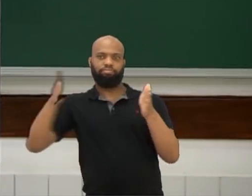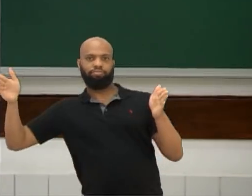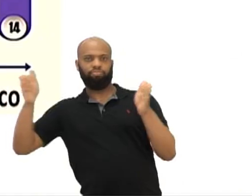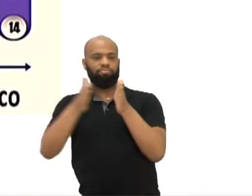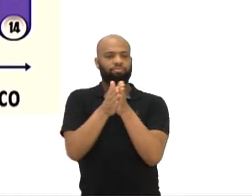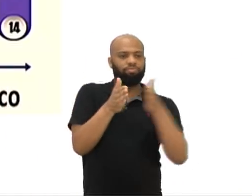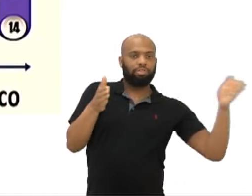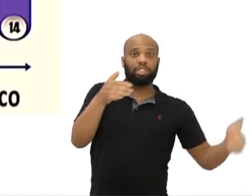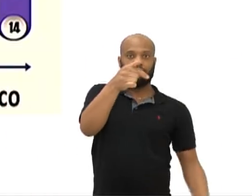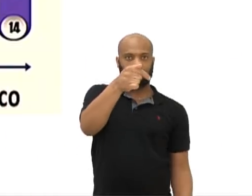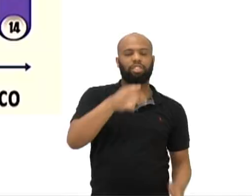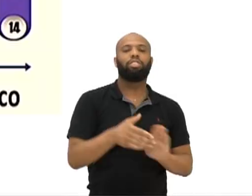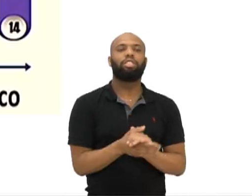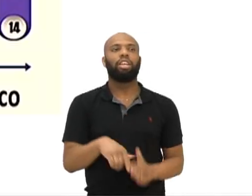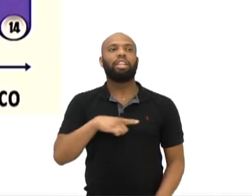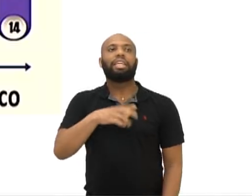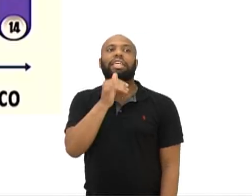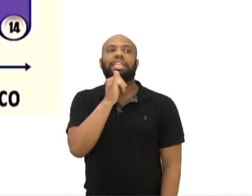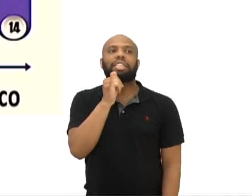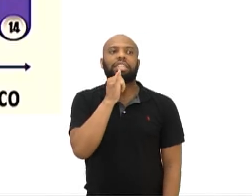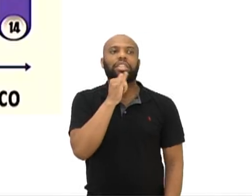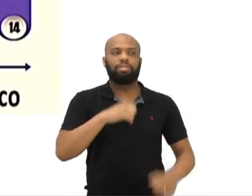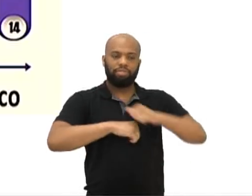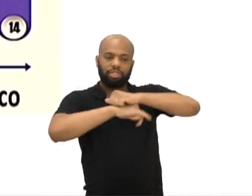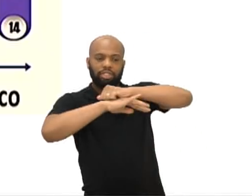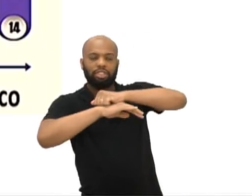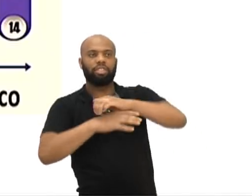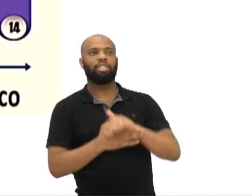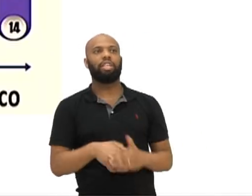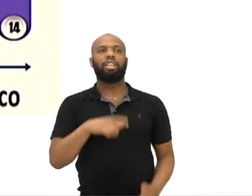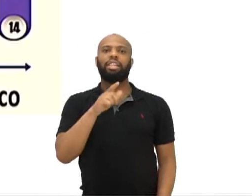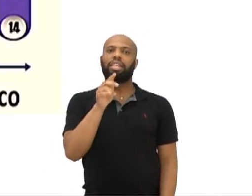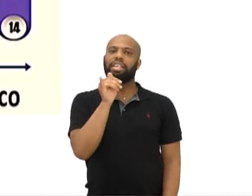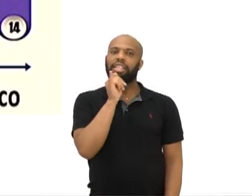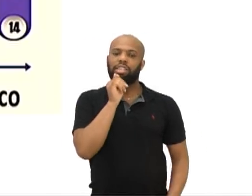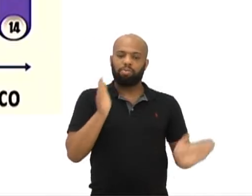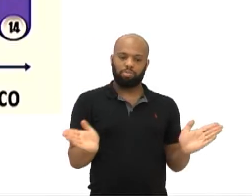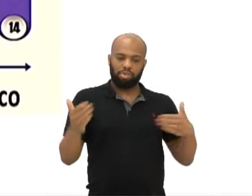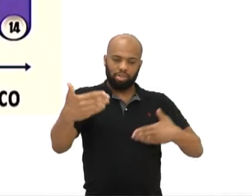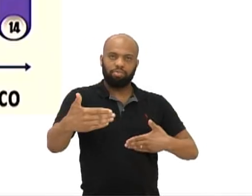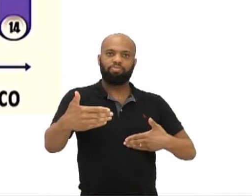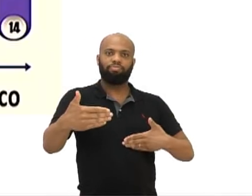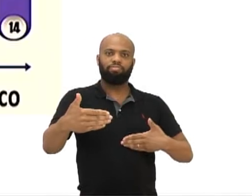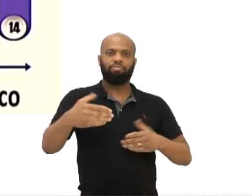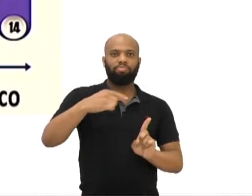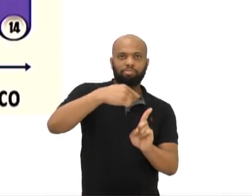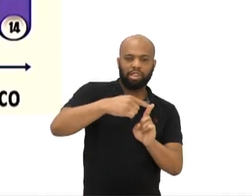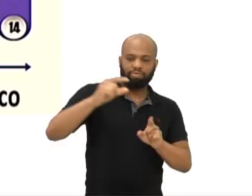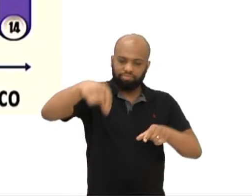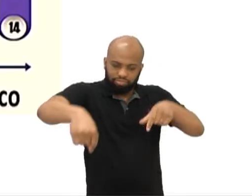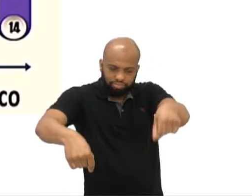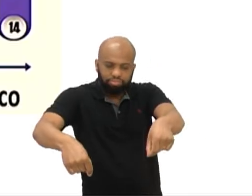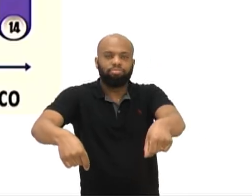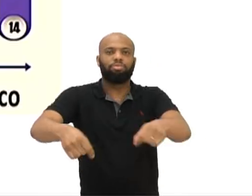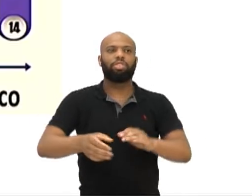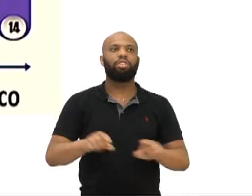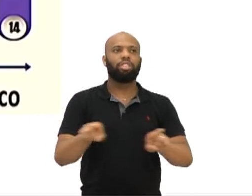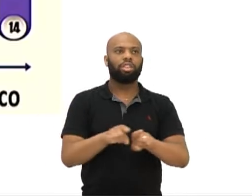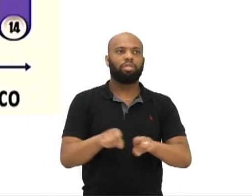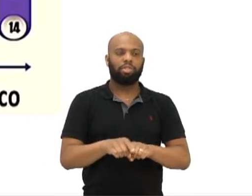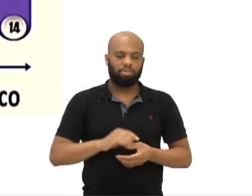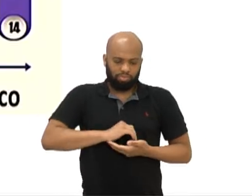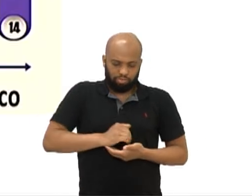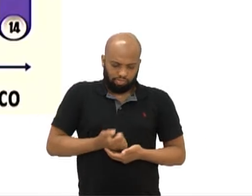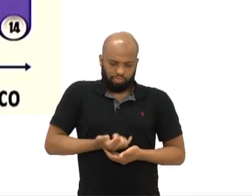exemplos, né, de ácido, por exemplo, as baterias, O ácido estomacal,